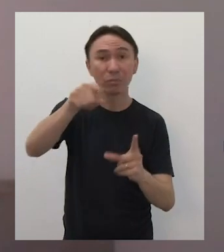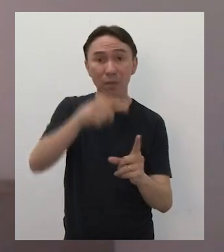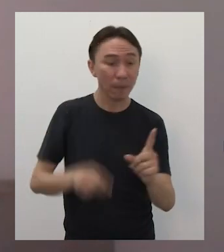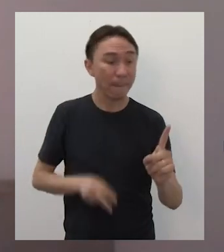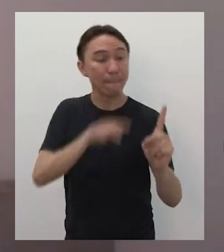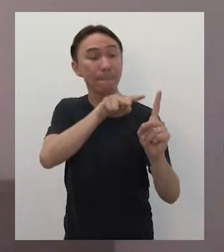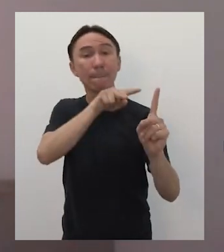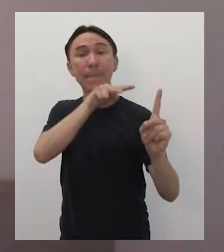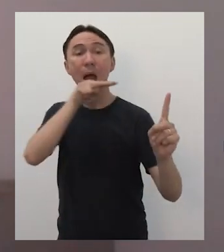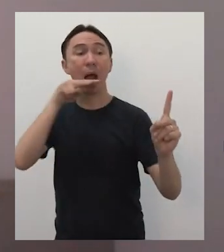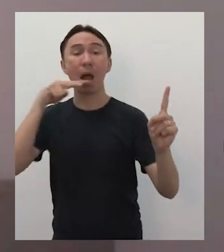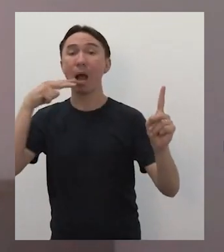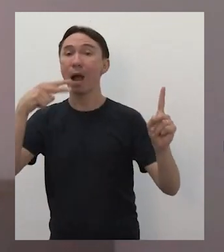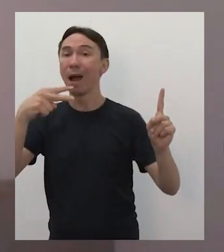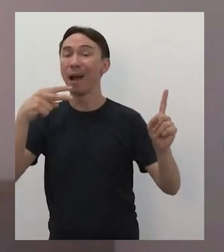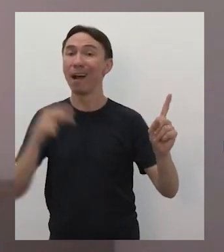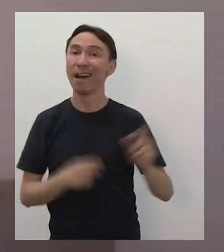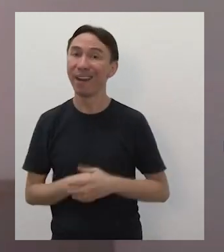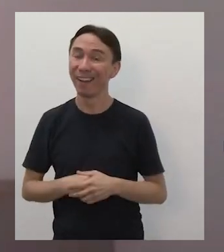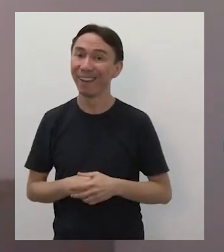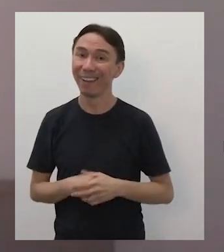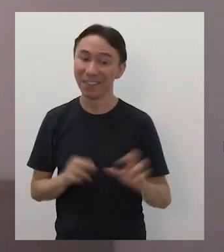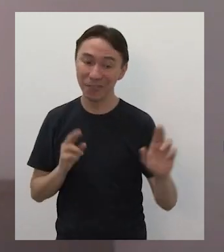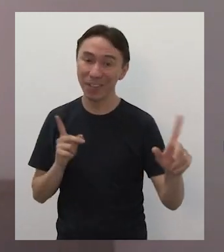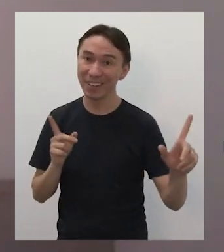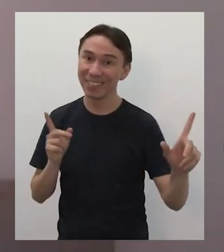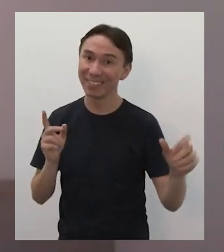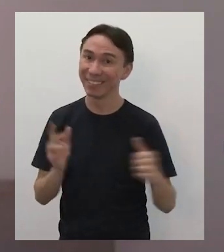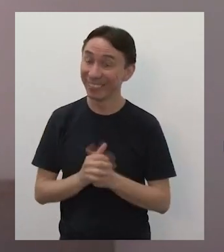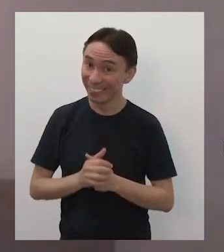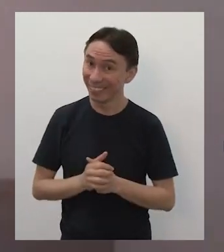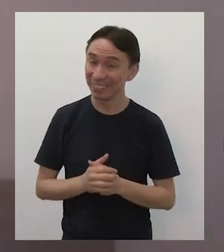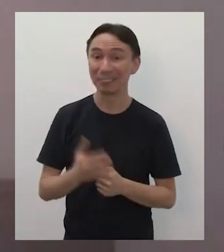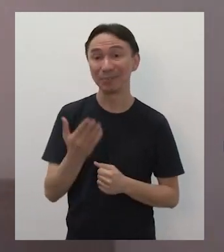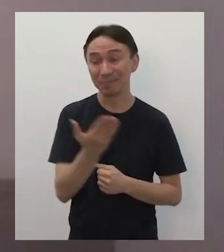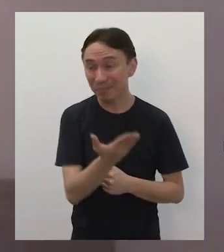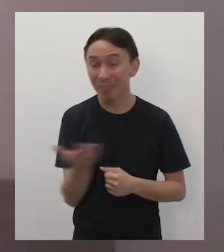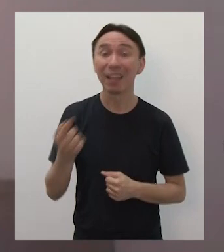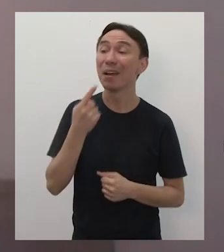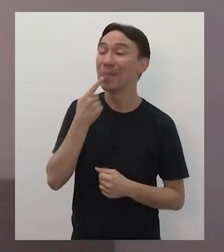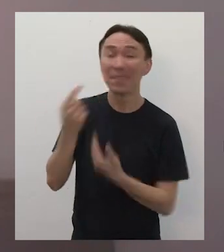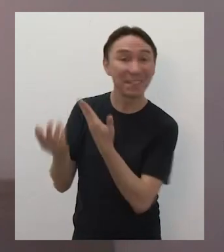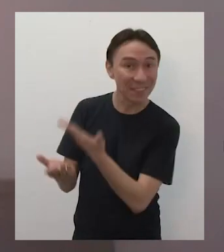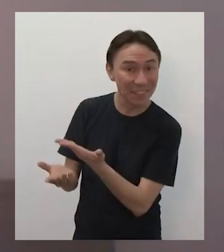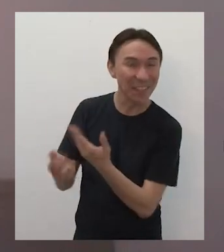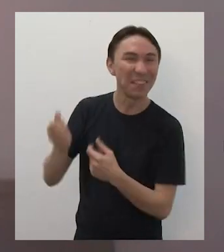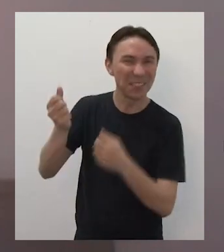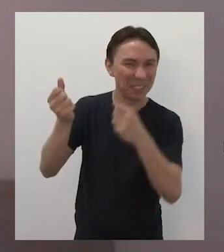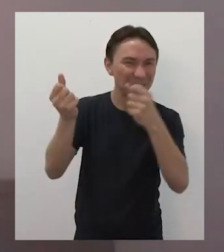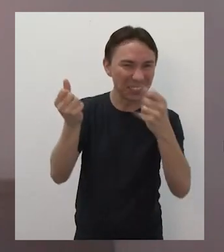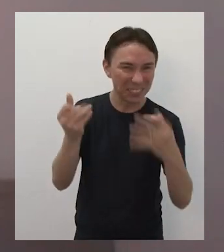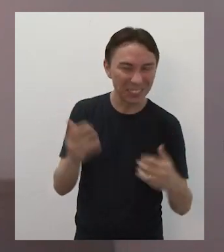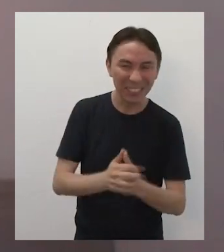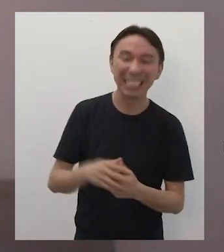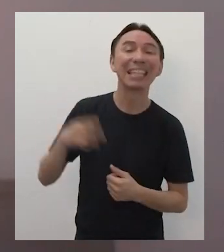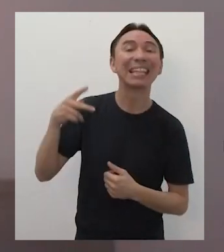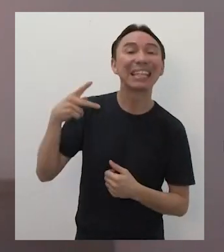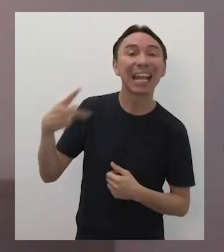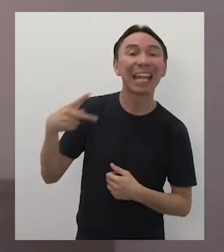perspectivas. Então, quando a Claudineia fala sobre tudo, toda a trajetória dela e tudo que ela tem